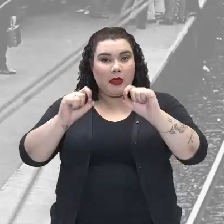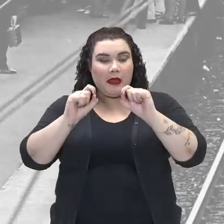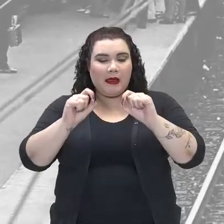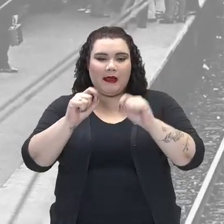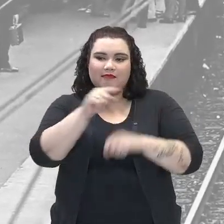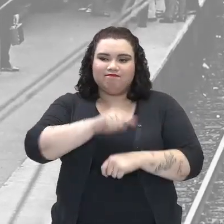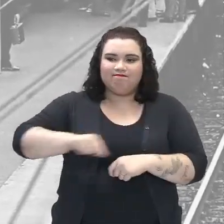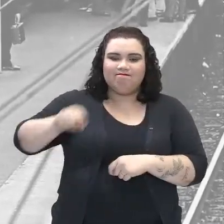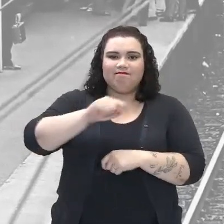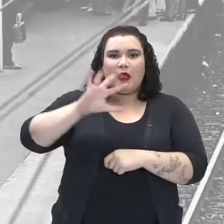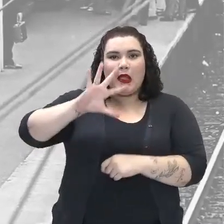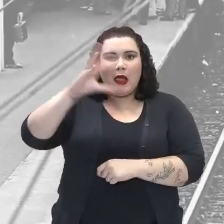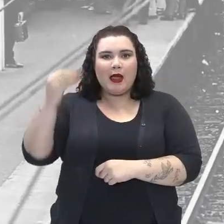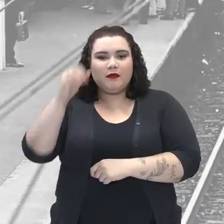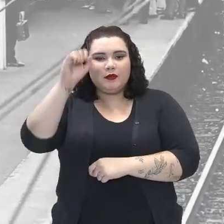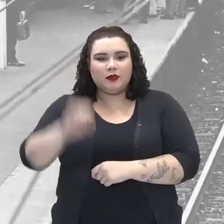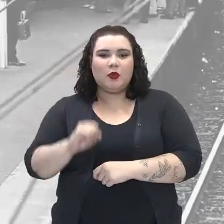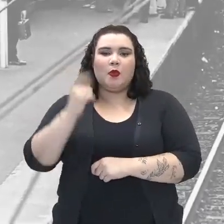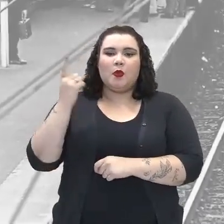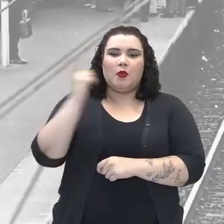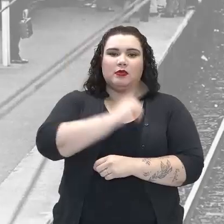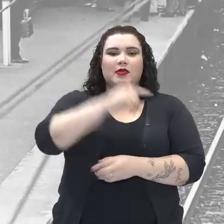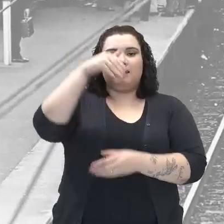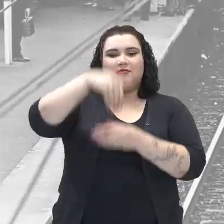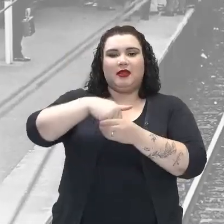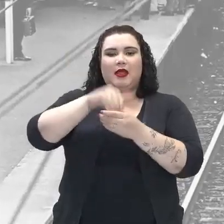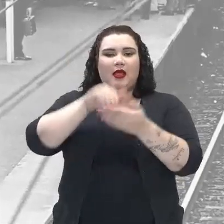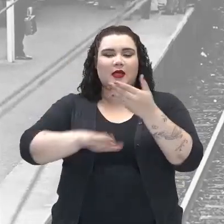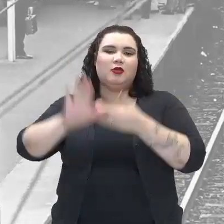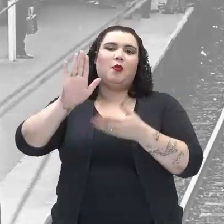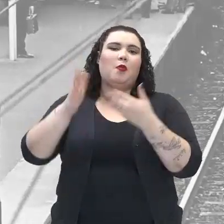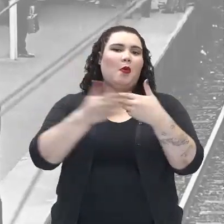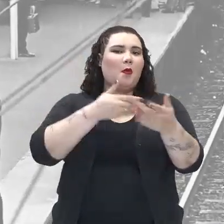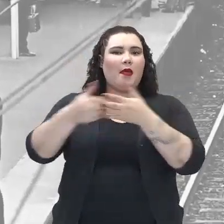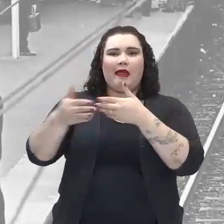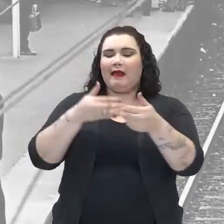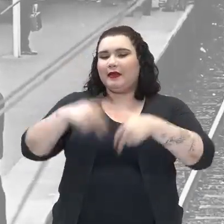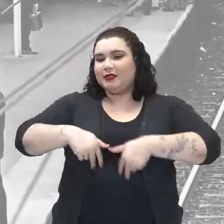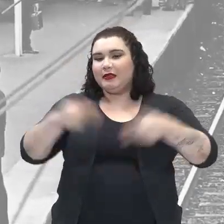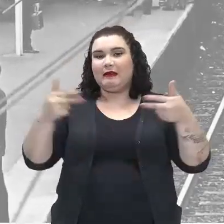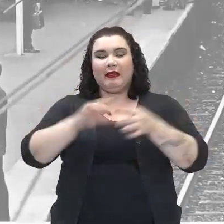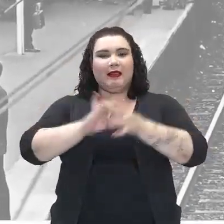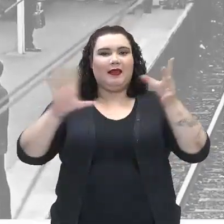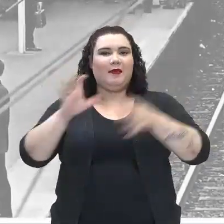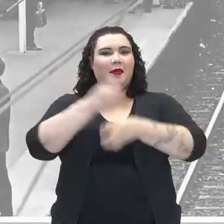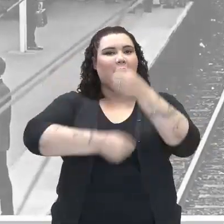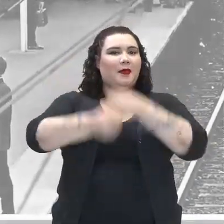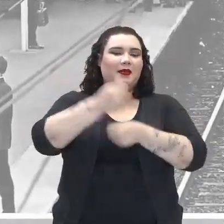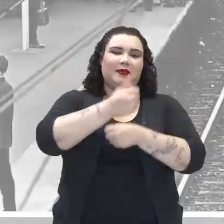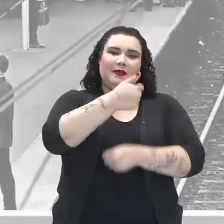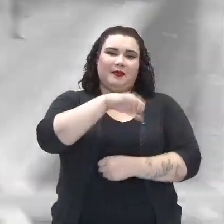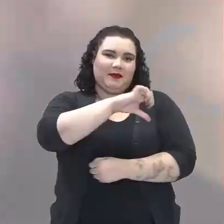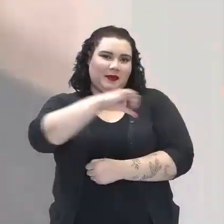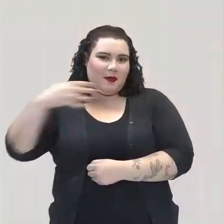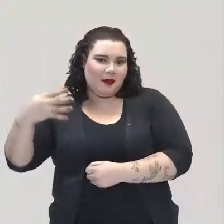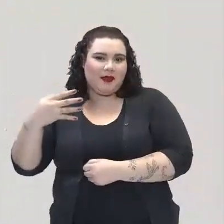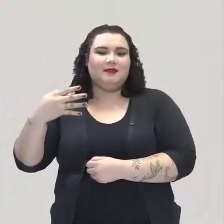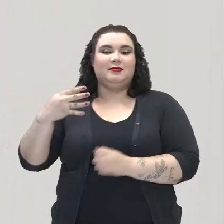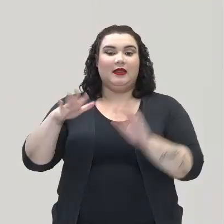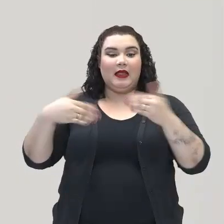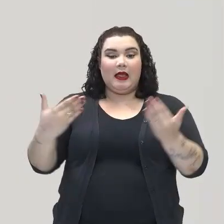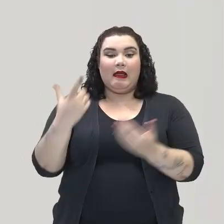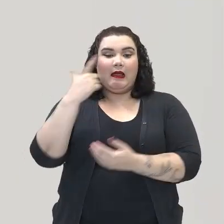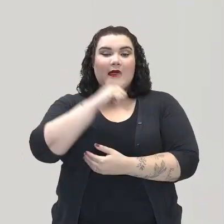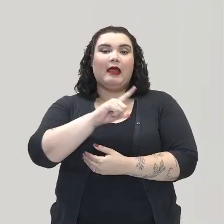finalmente, a África do Sul realizasse eleições com candidatos de qualquer etnia em 1994. E quem